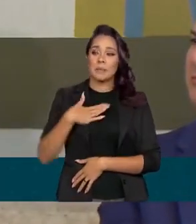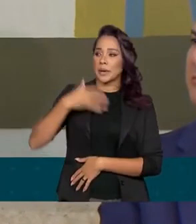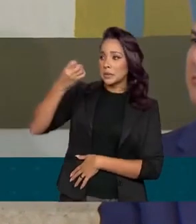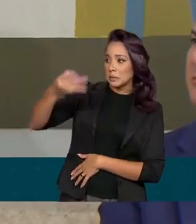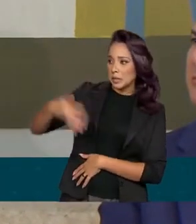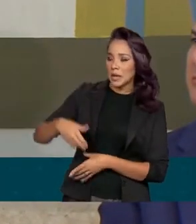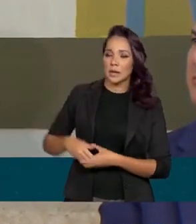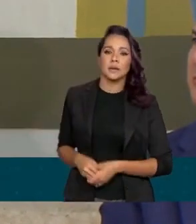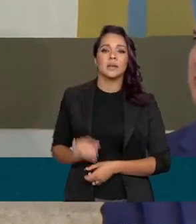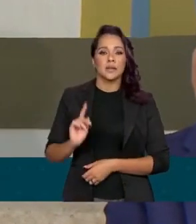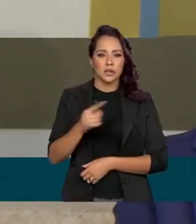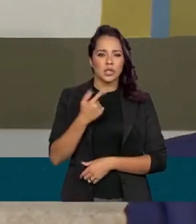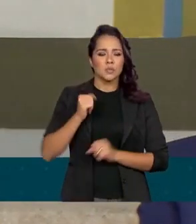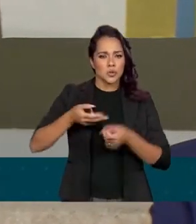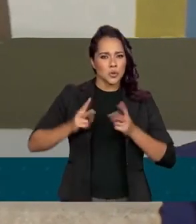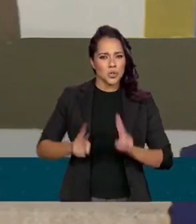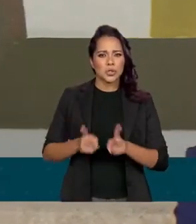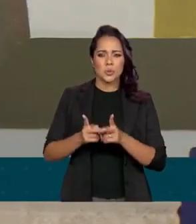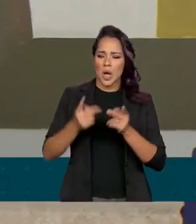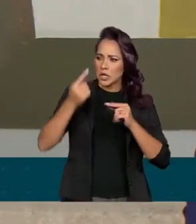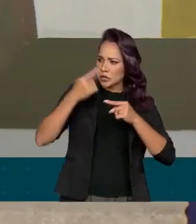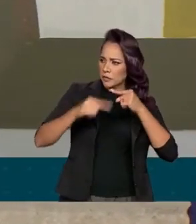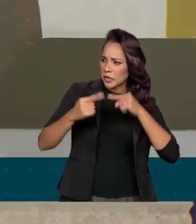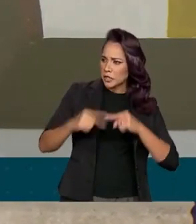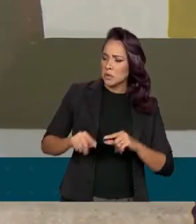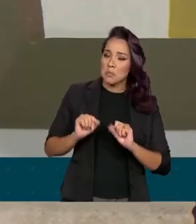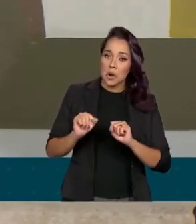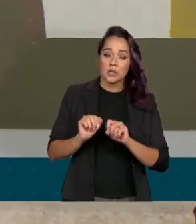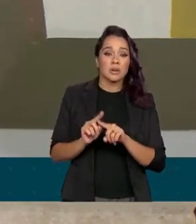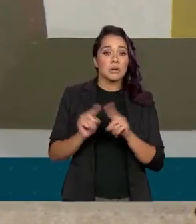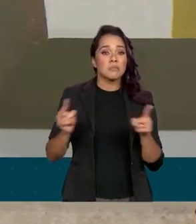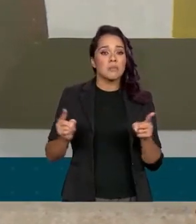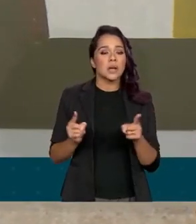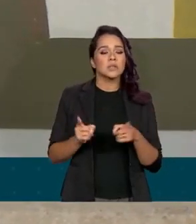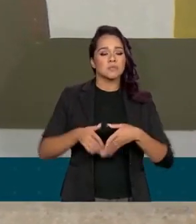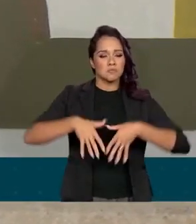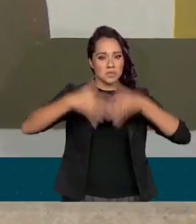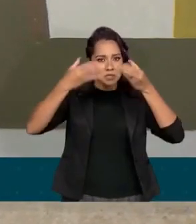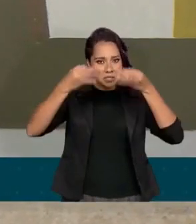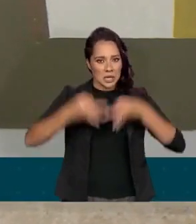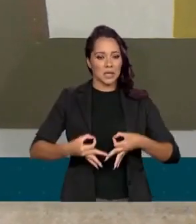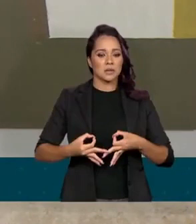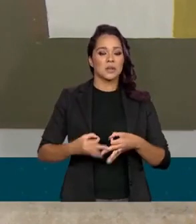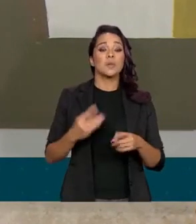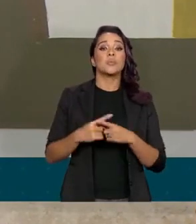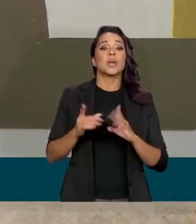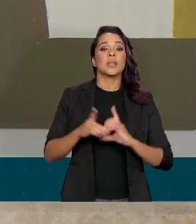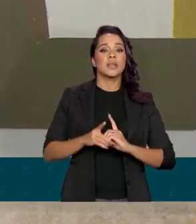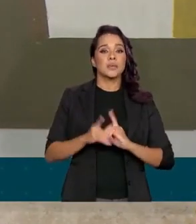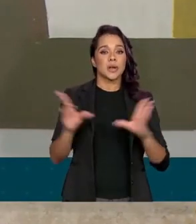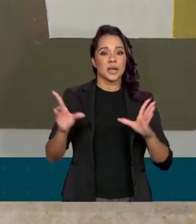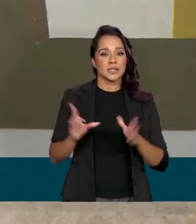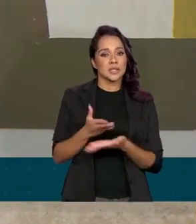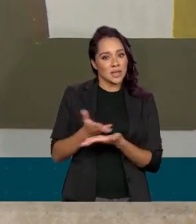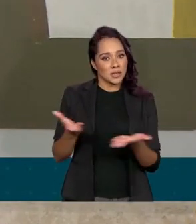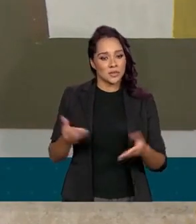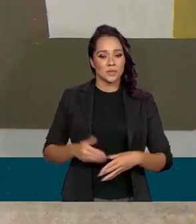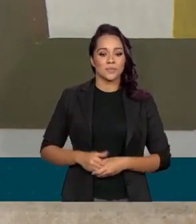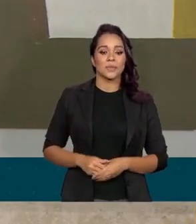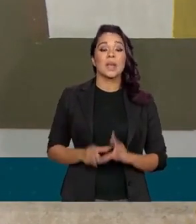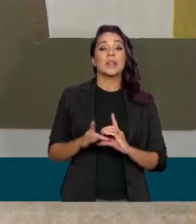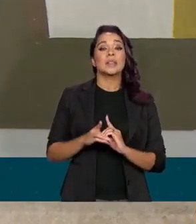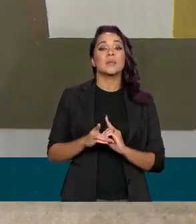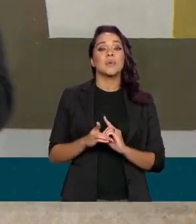explicar, e a gente pode continuar divergindo, mas de forma civilizada, porque a democracia é isso.